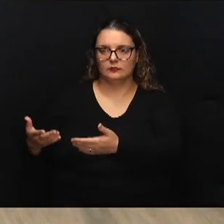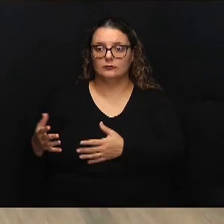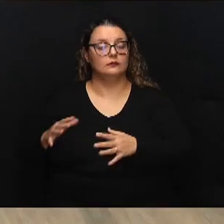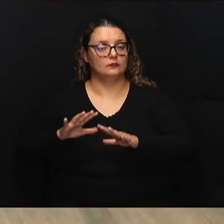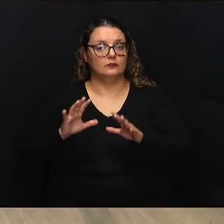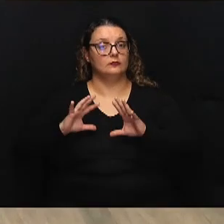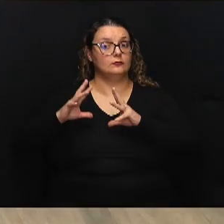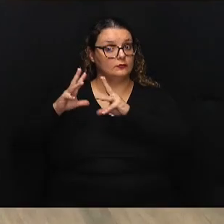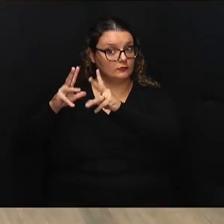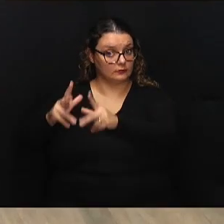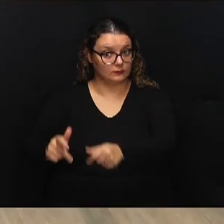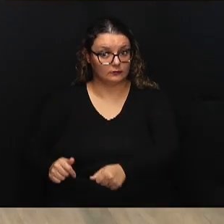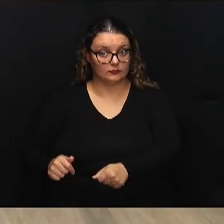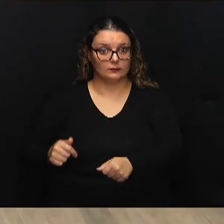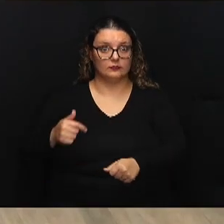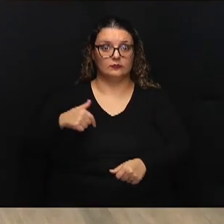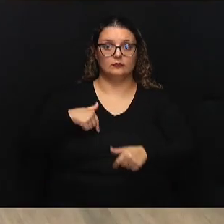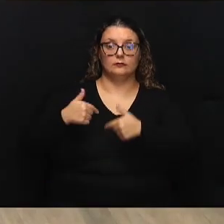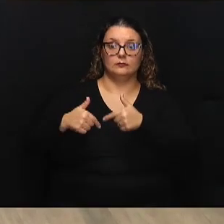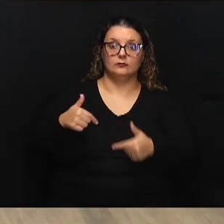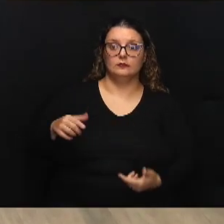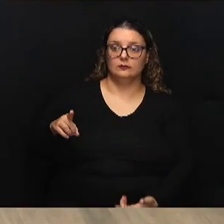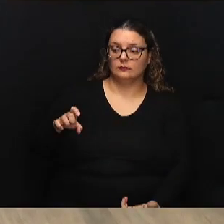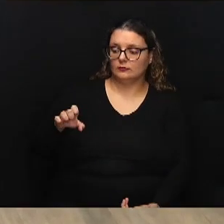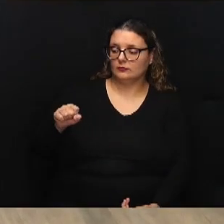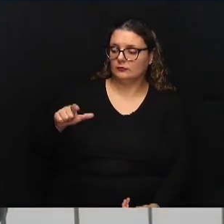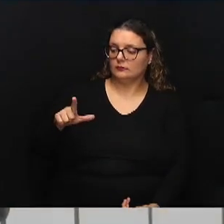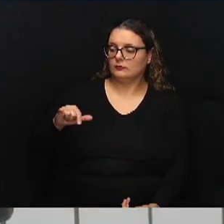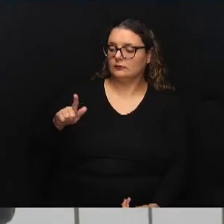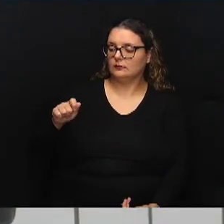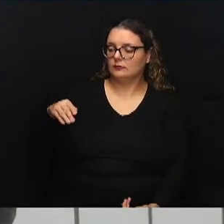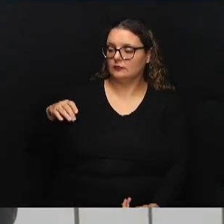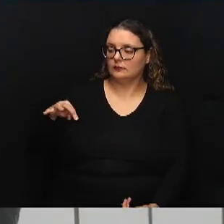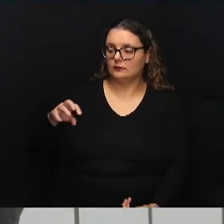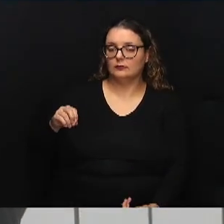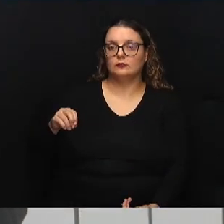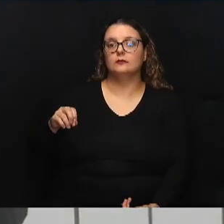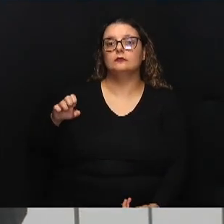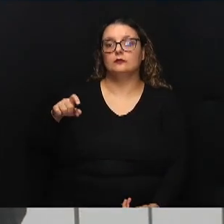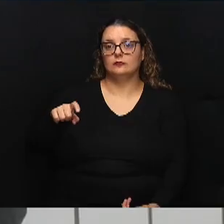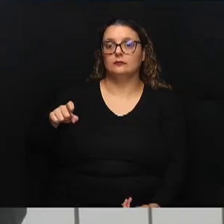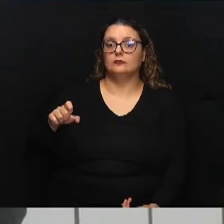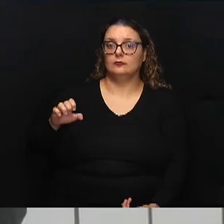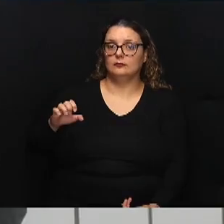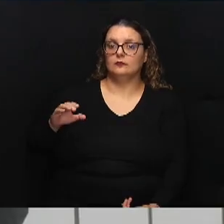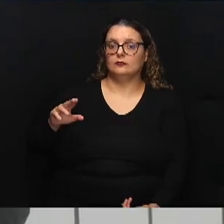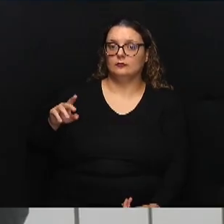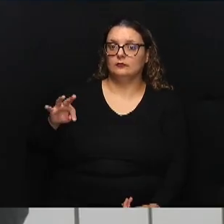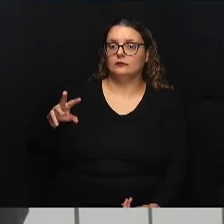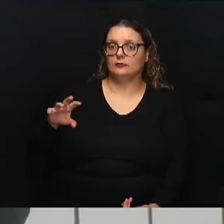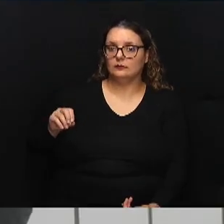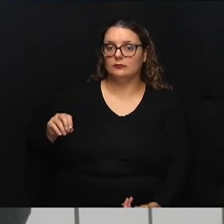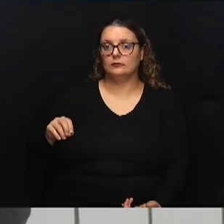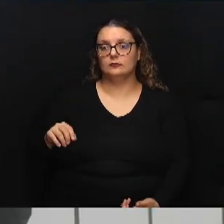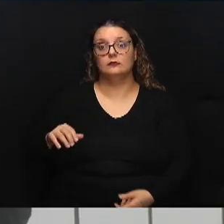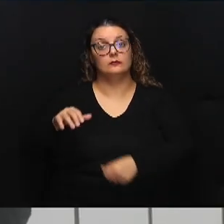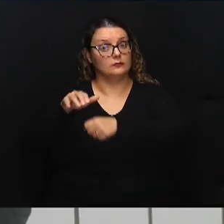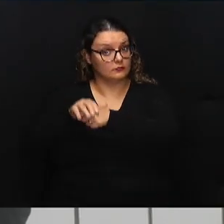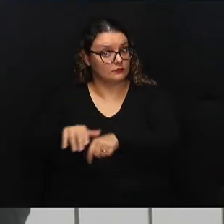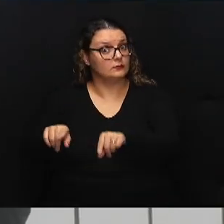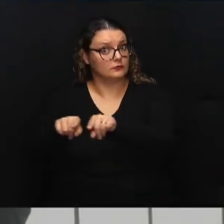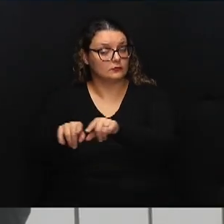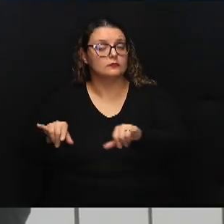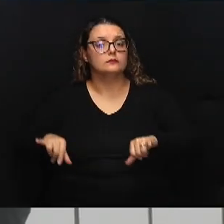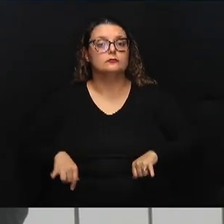com desligamento de executivos, e os executivos também sofrem uma pressão tremenda. Né? Eles